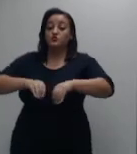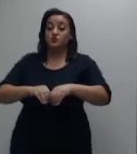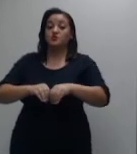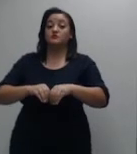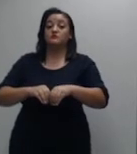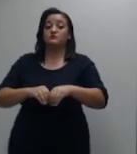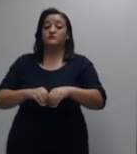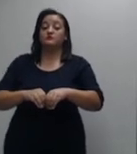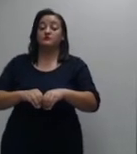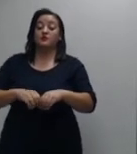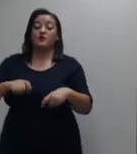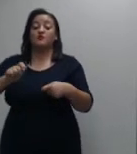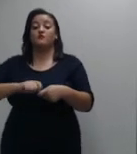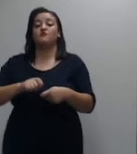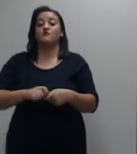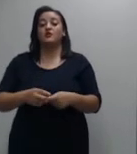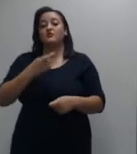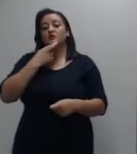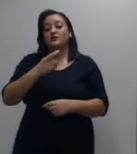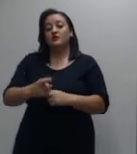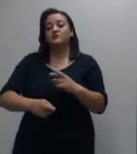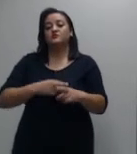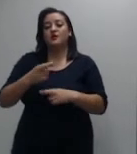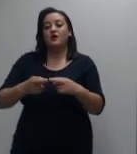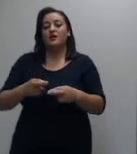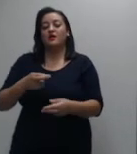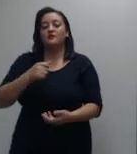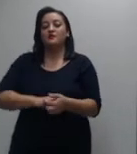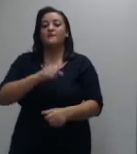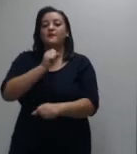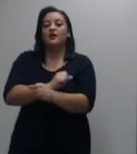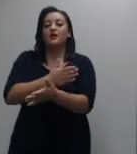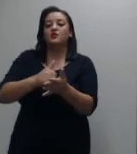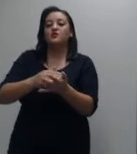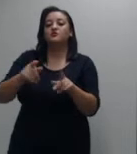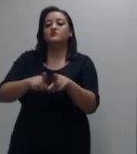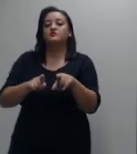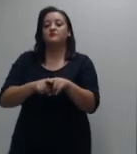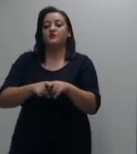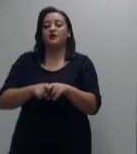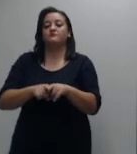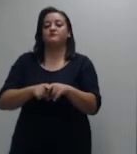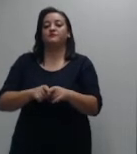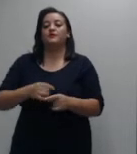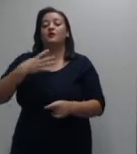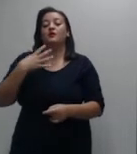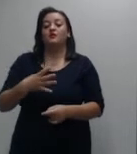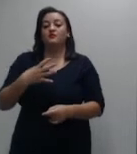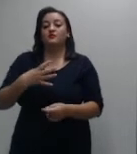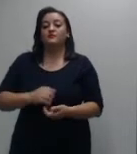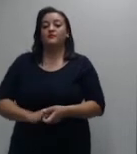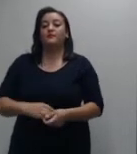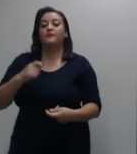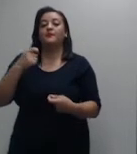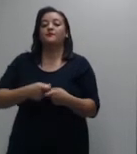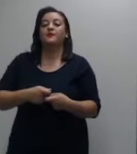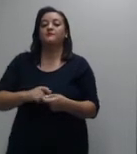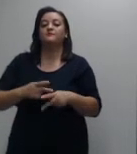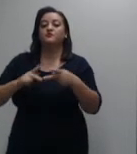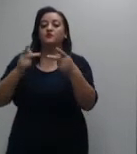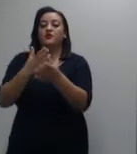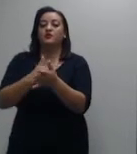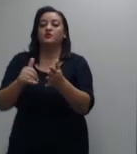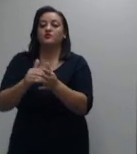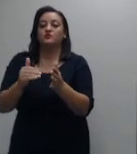a sofrida e de corrente da ordem de encontrar uma dentre outras obras interrupções mag4 indenização do valor gasto